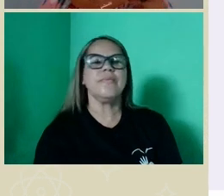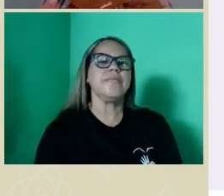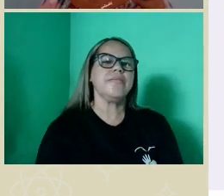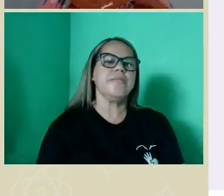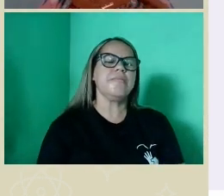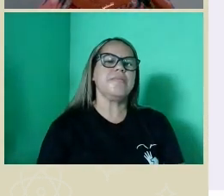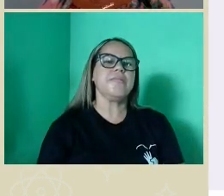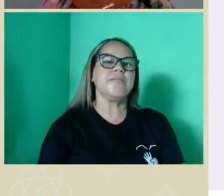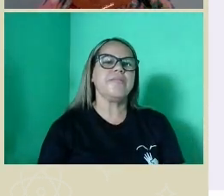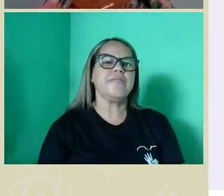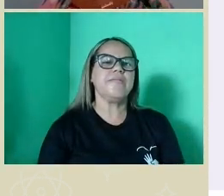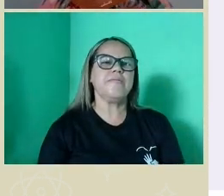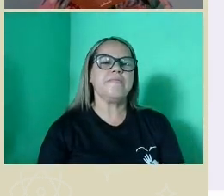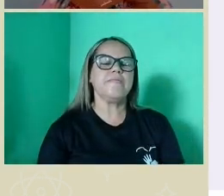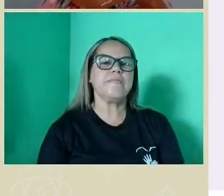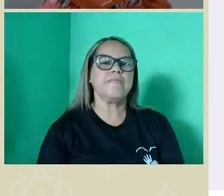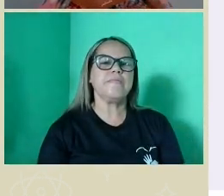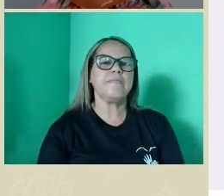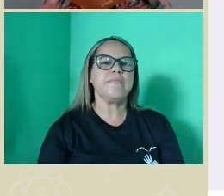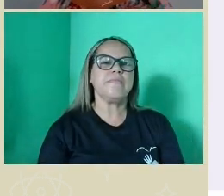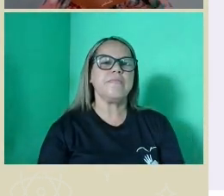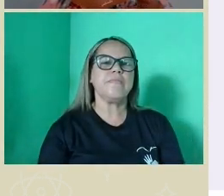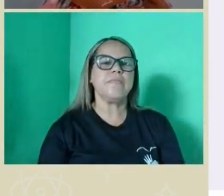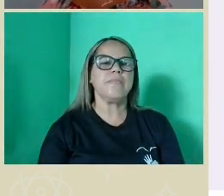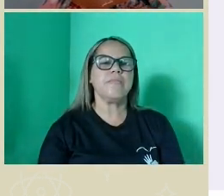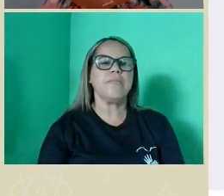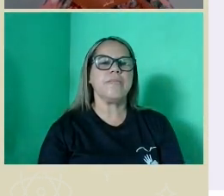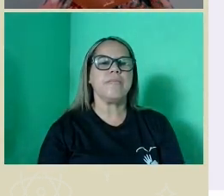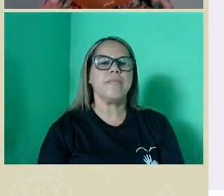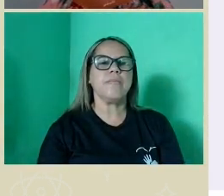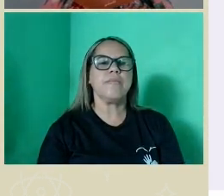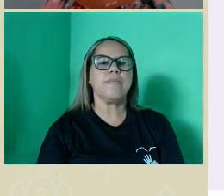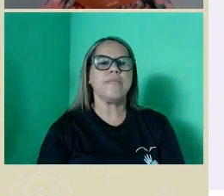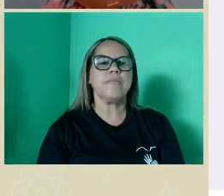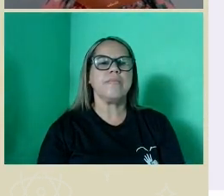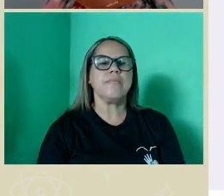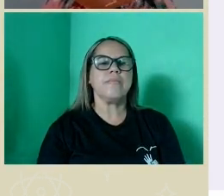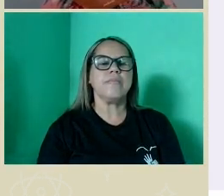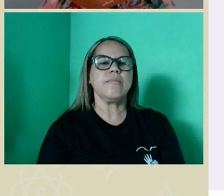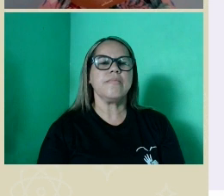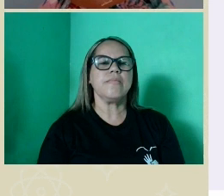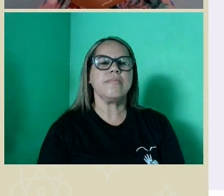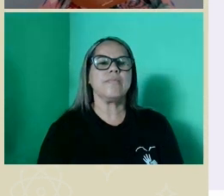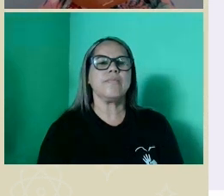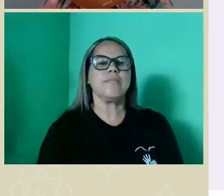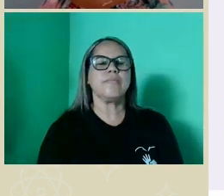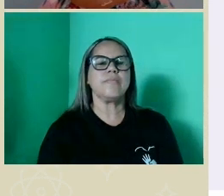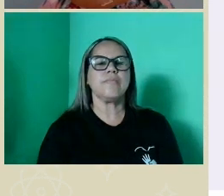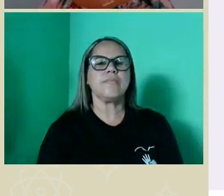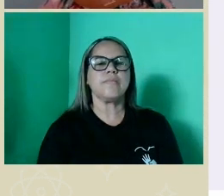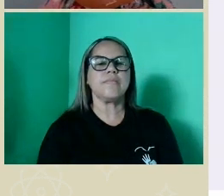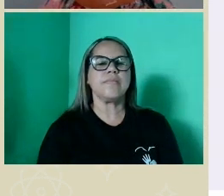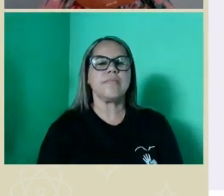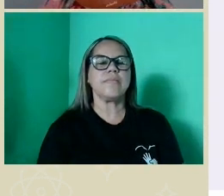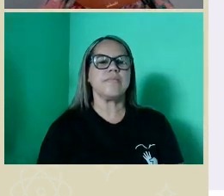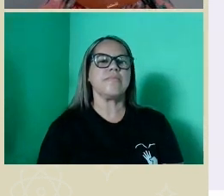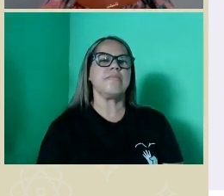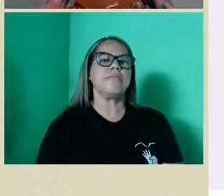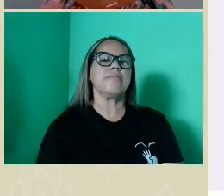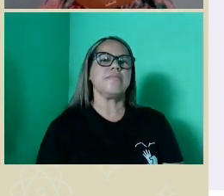vigila a indústria anti-vacunas identificou a docena de desinformadores que junto a suas